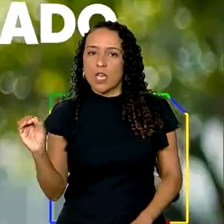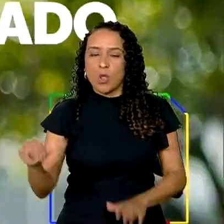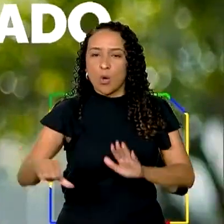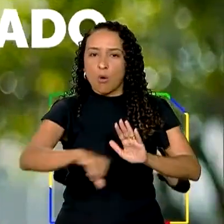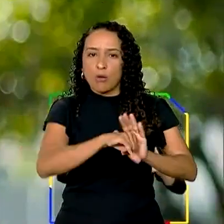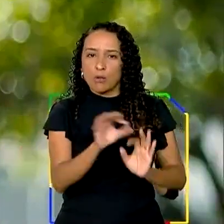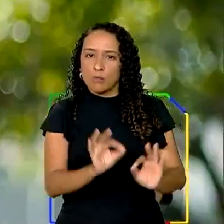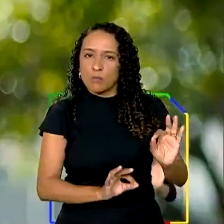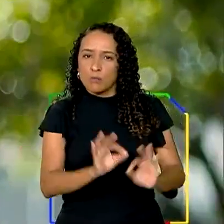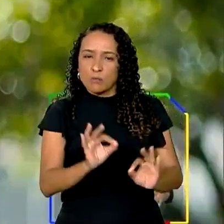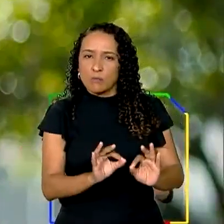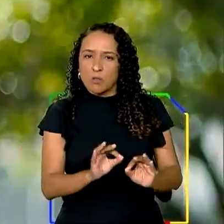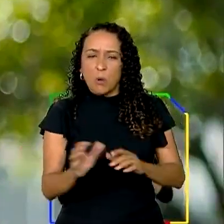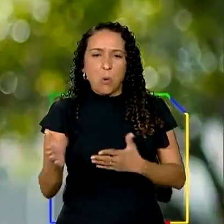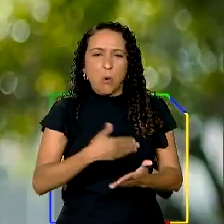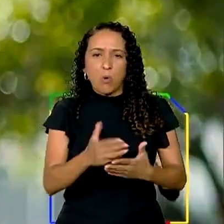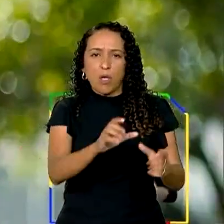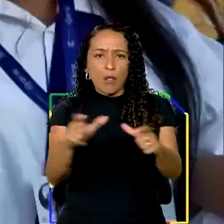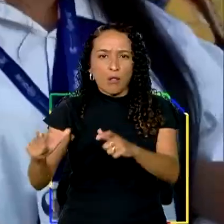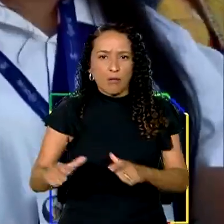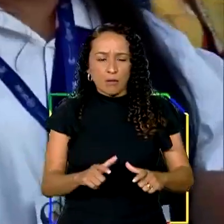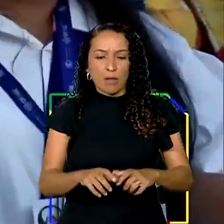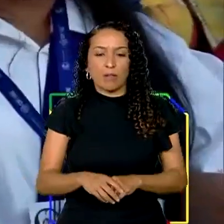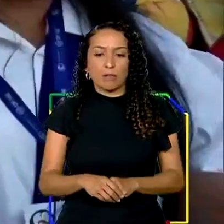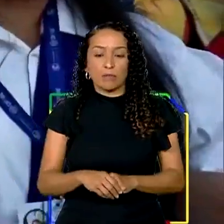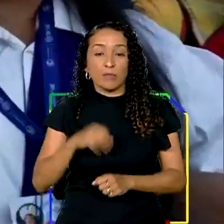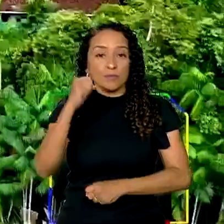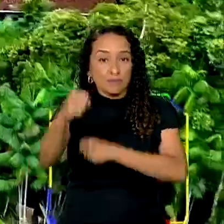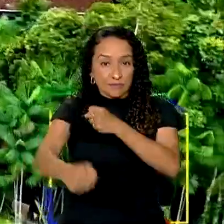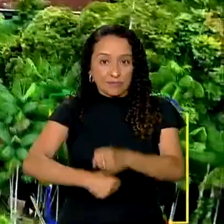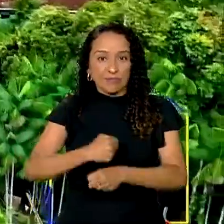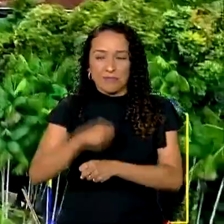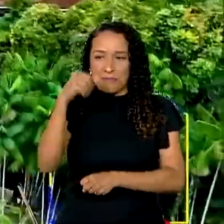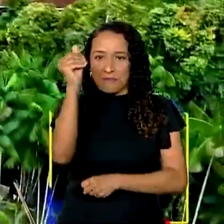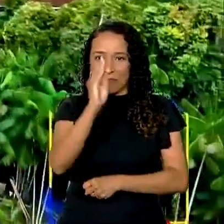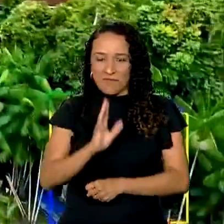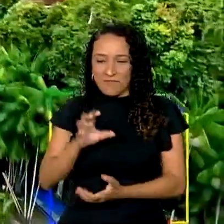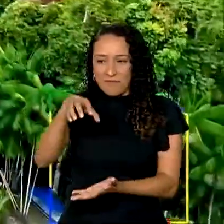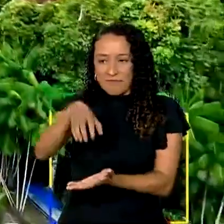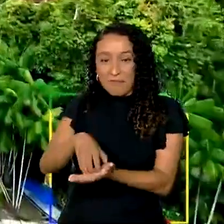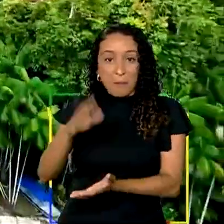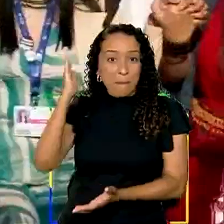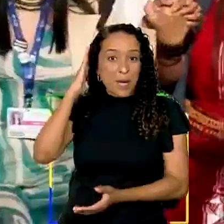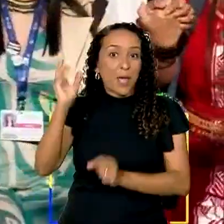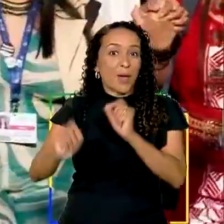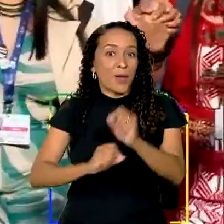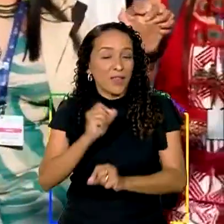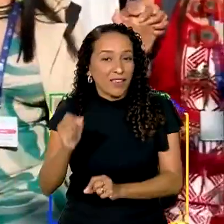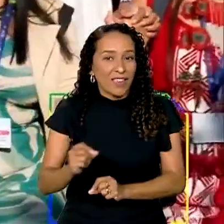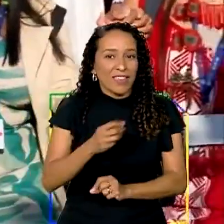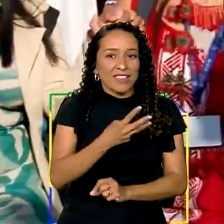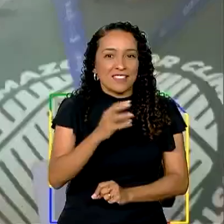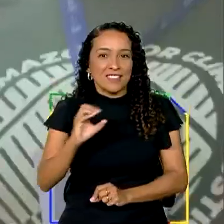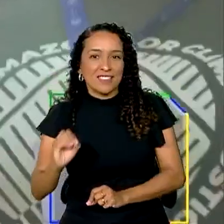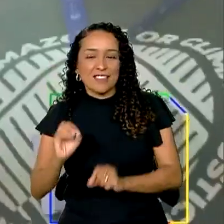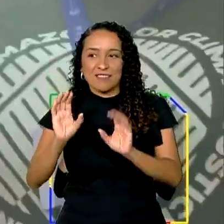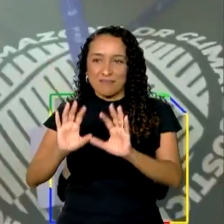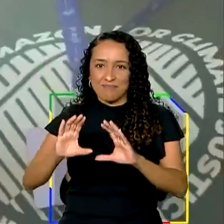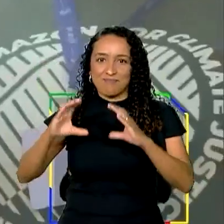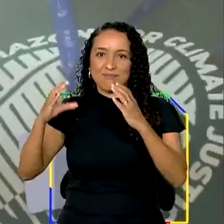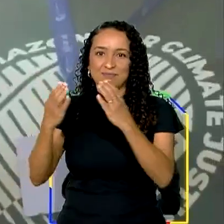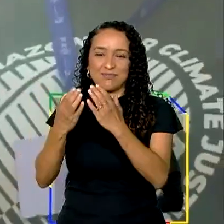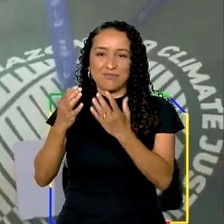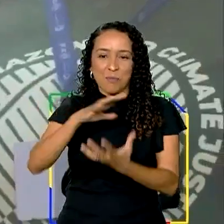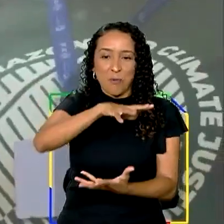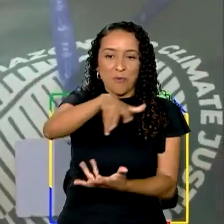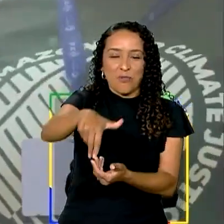crime organizado, esteja ele onde estiver. No ano que vem, o Brasil sediará em Belém do Pará a 30ª Conferência Mundial do